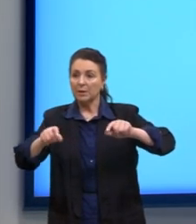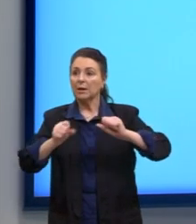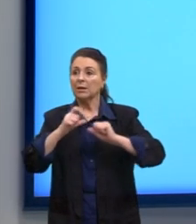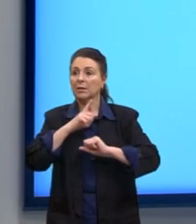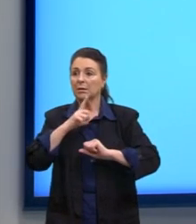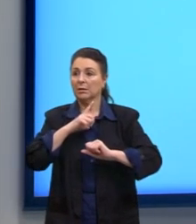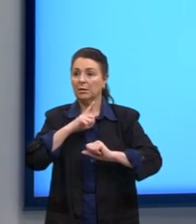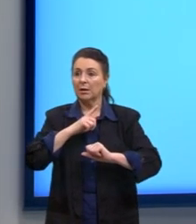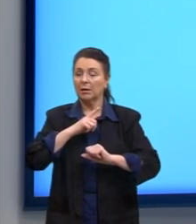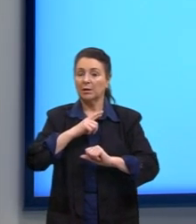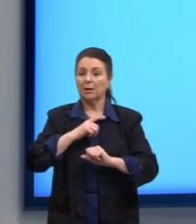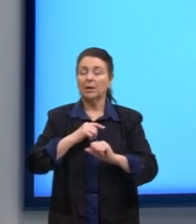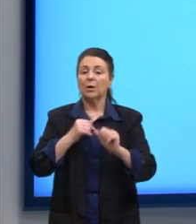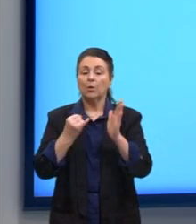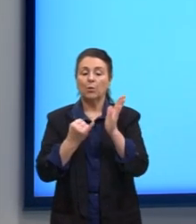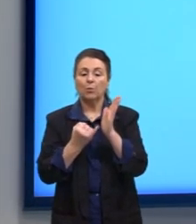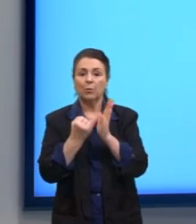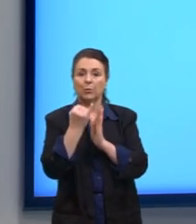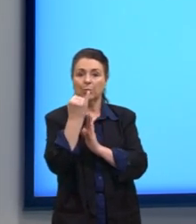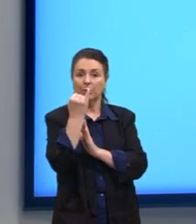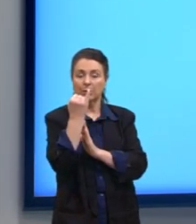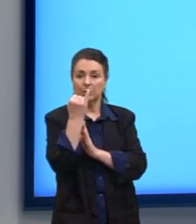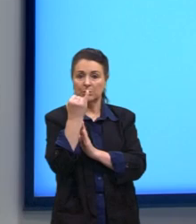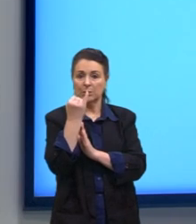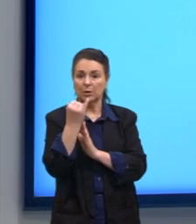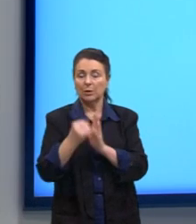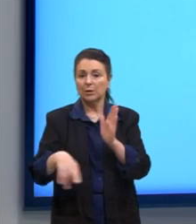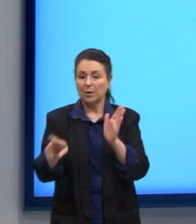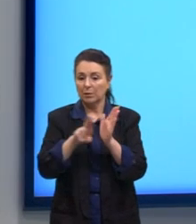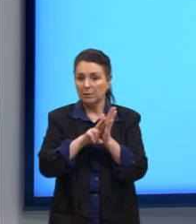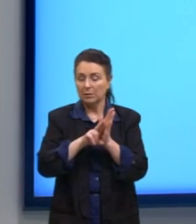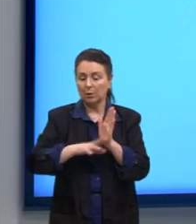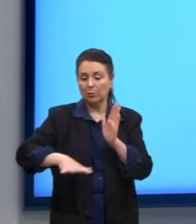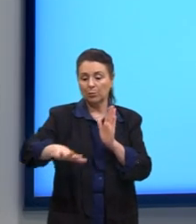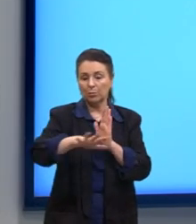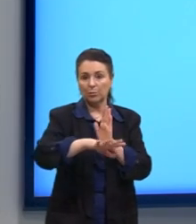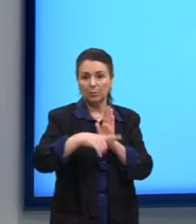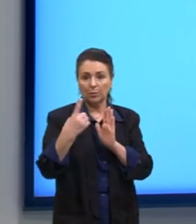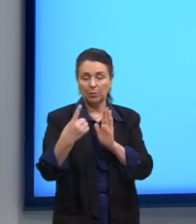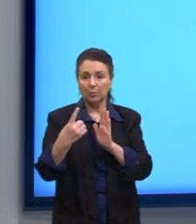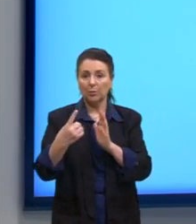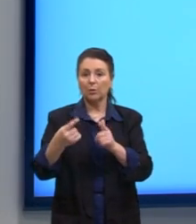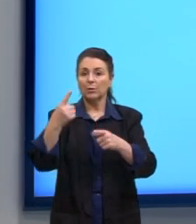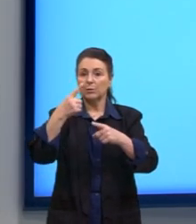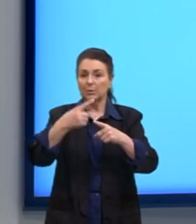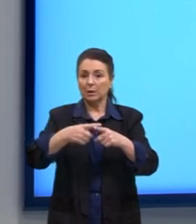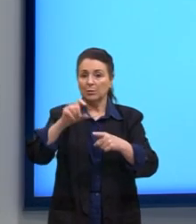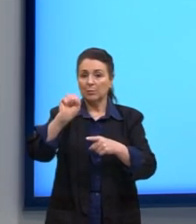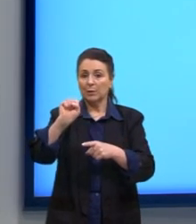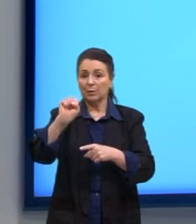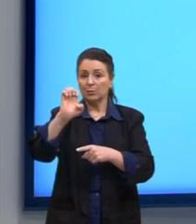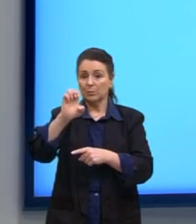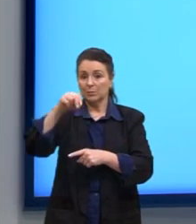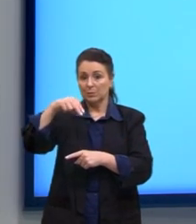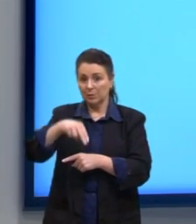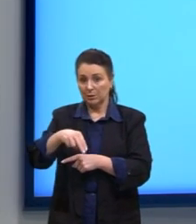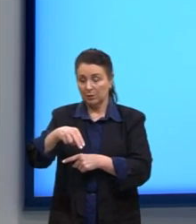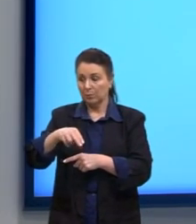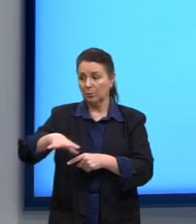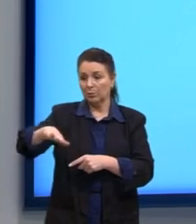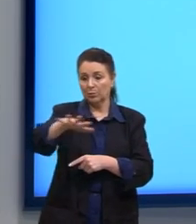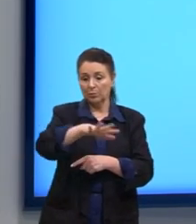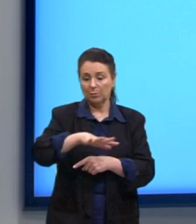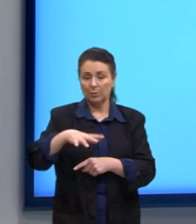tem o índice de refração do Meio 1 multiplicado pelo Seno do ângulo de 1 do Meio um